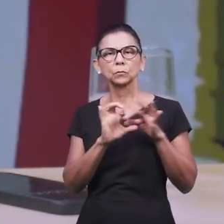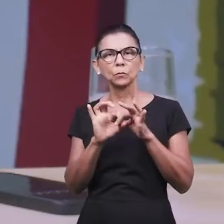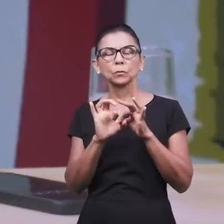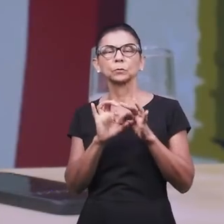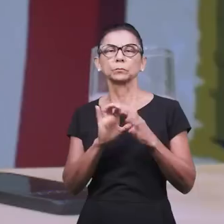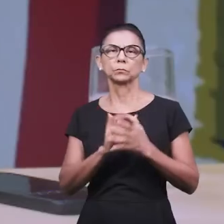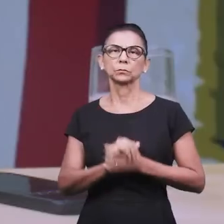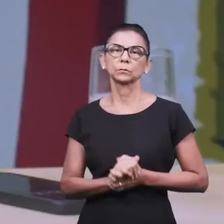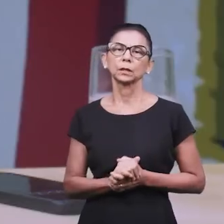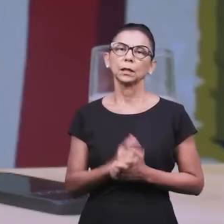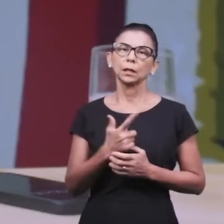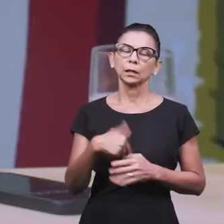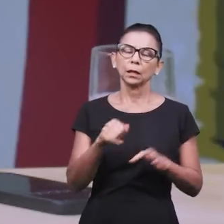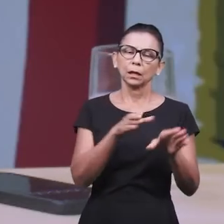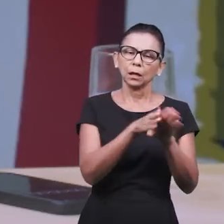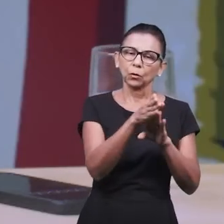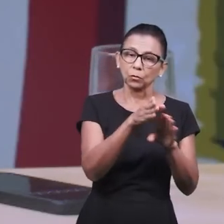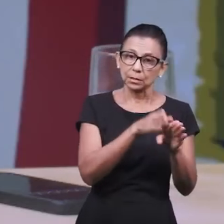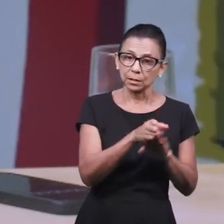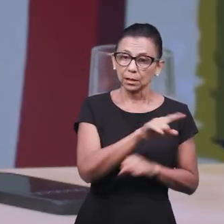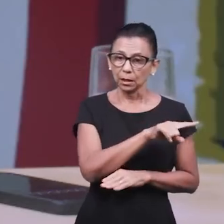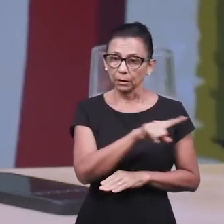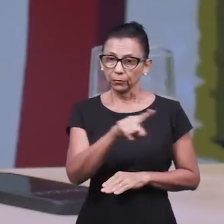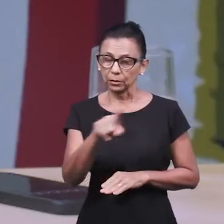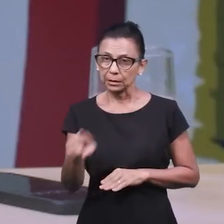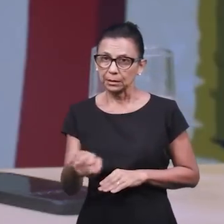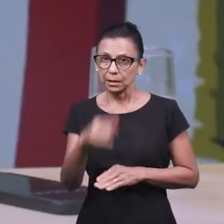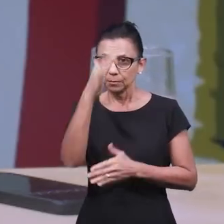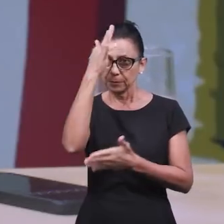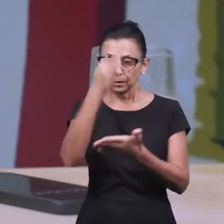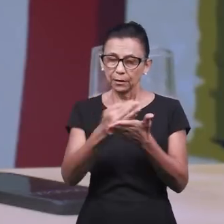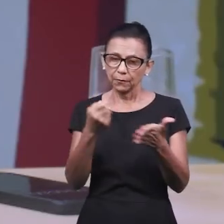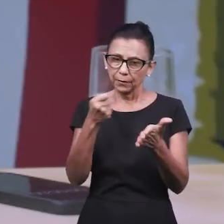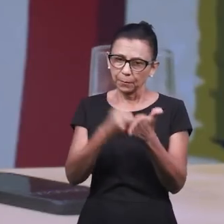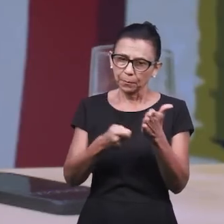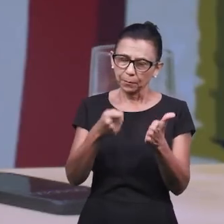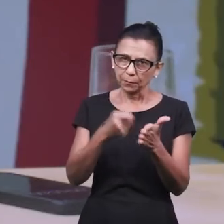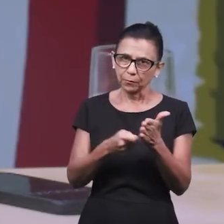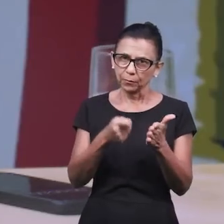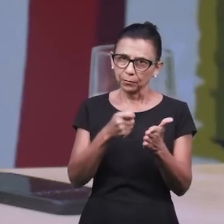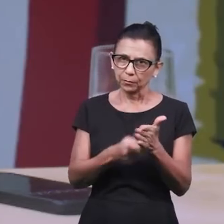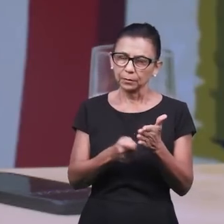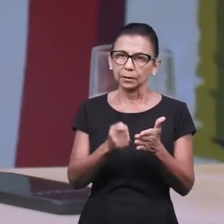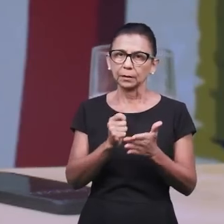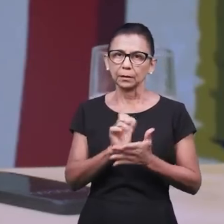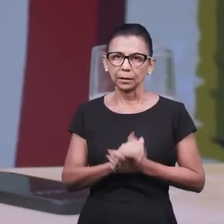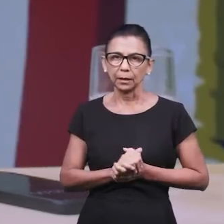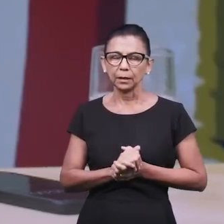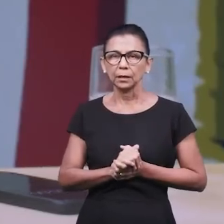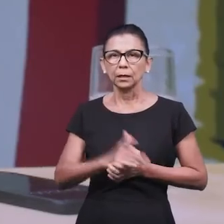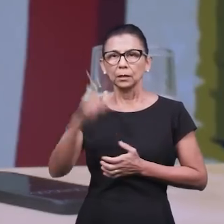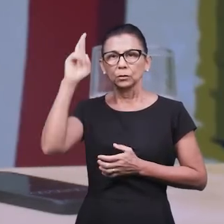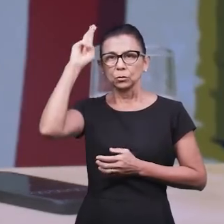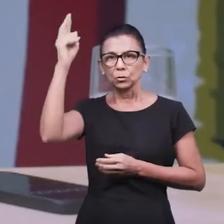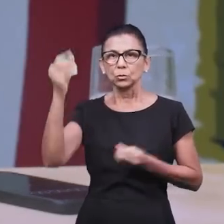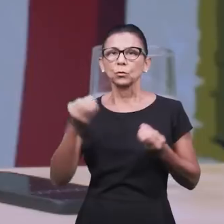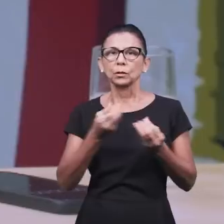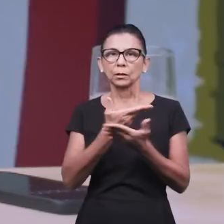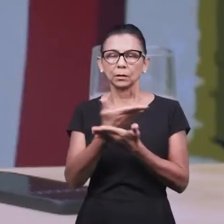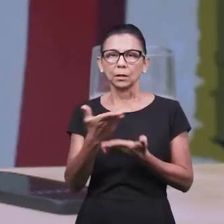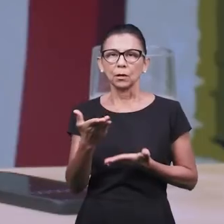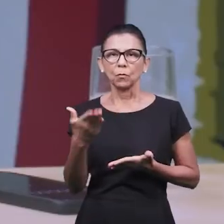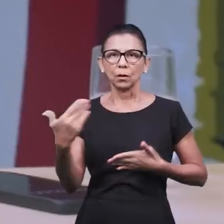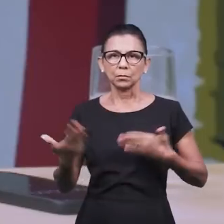e exortar-vos a batalhar pela fé que uma vez foi dada aos santos.